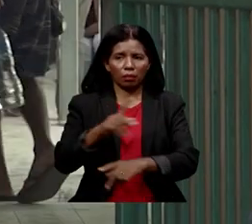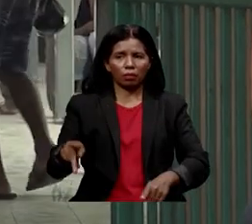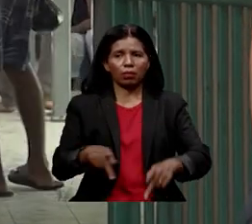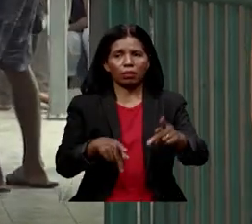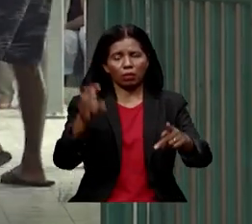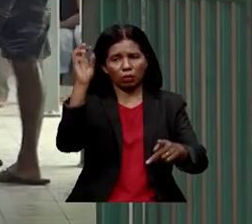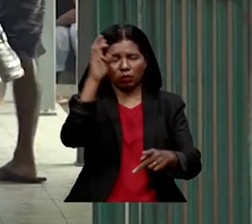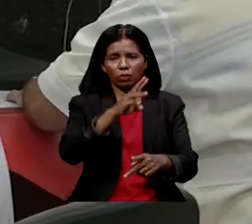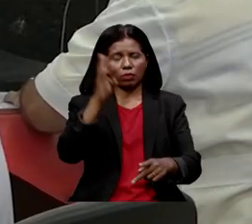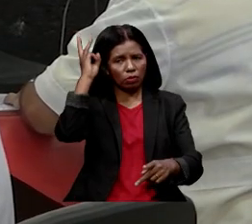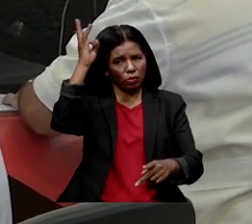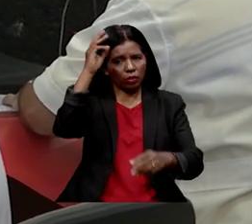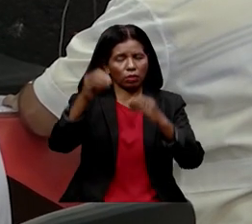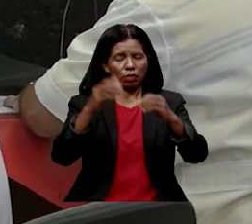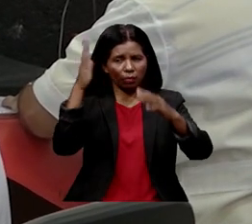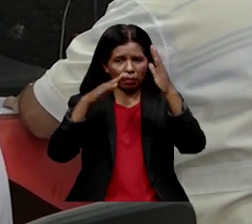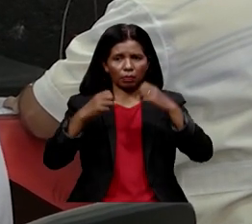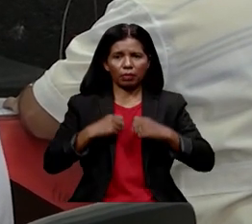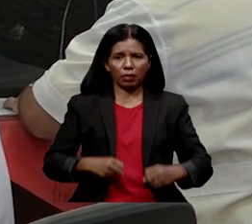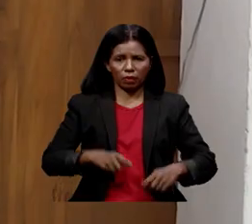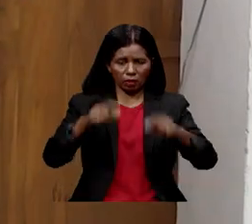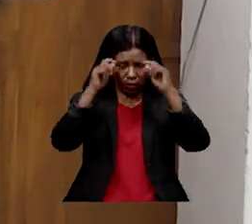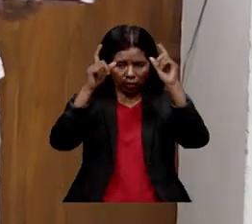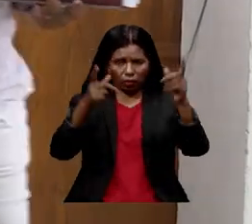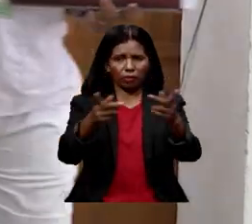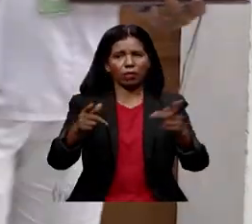preocupa na fatin con ba problema saúde e Timor Leste mas que parte